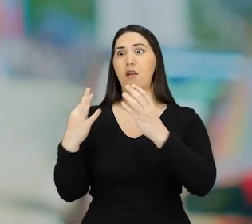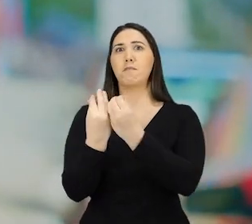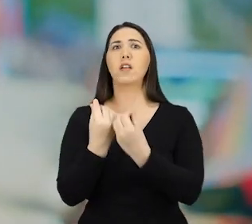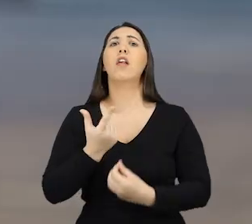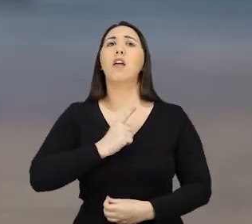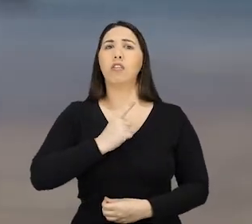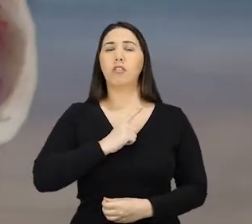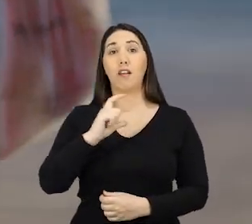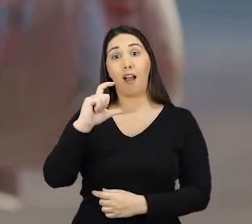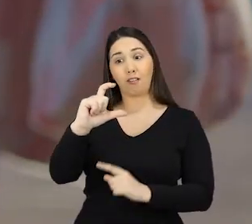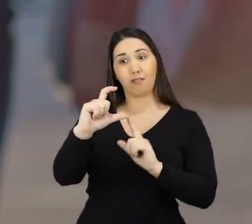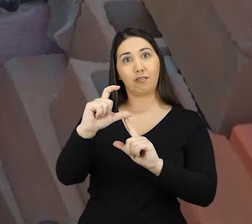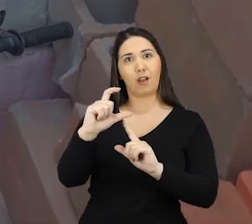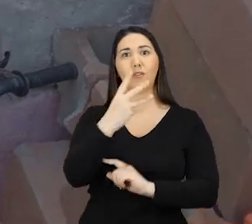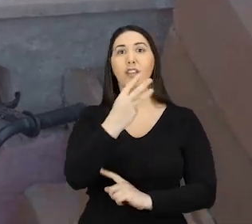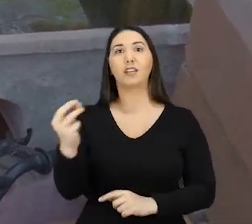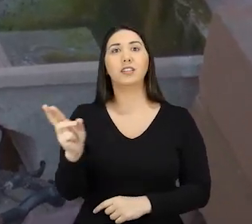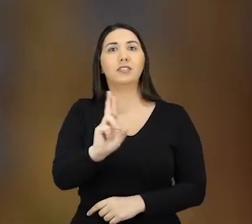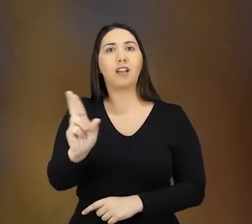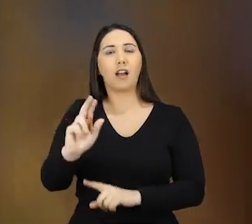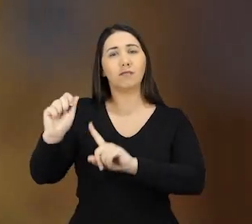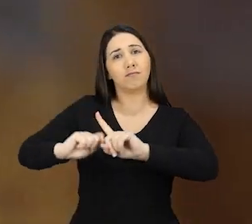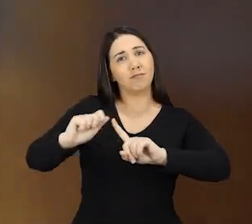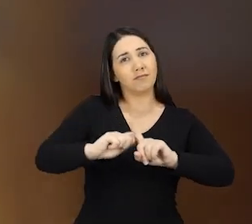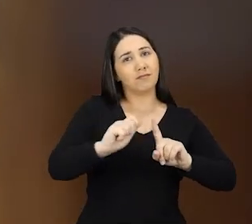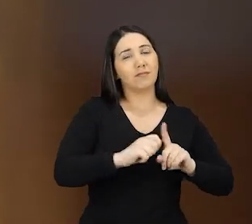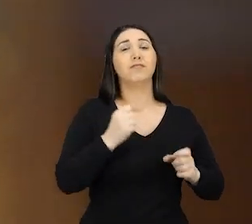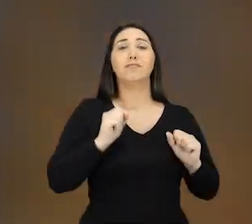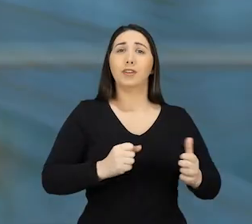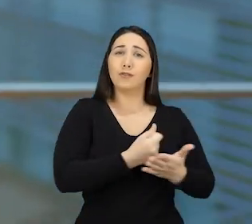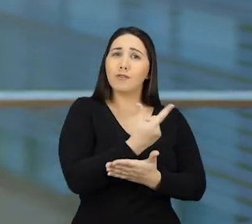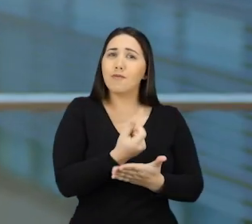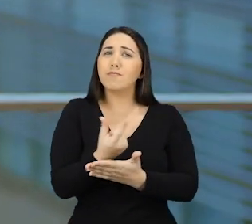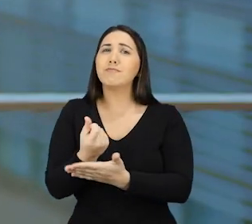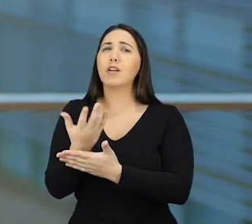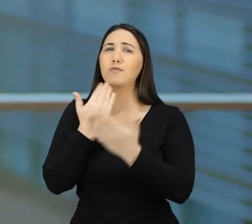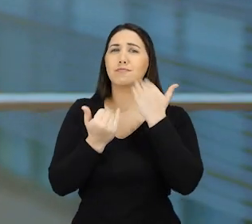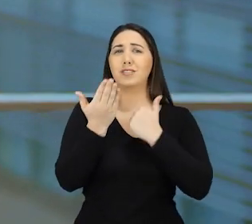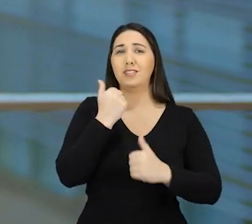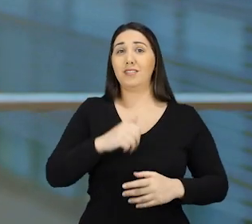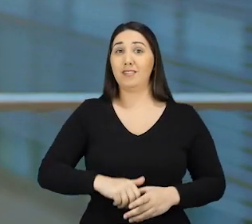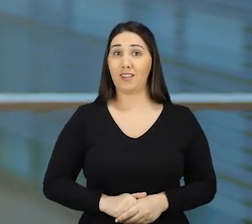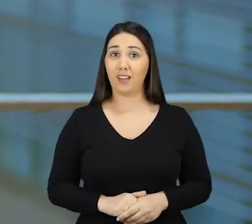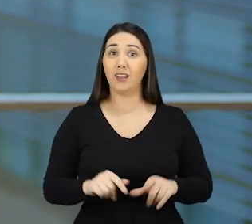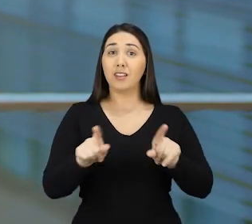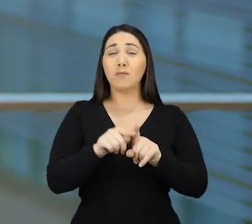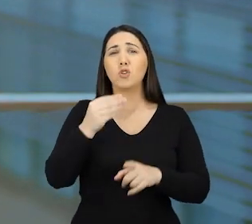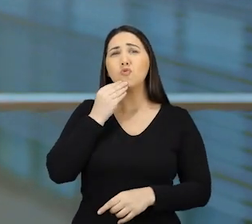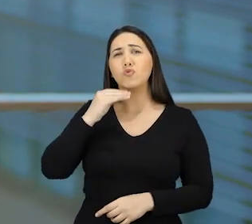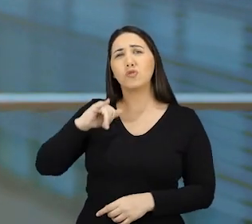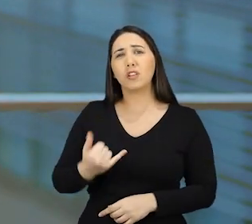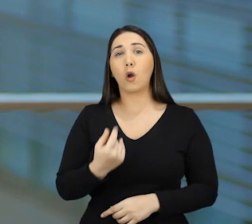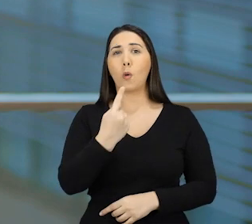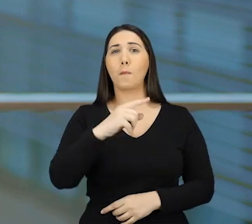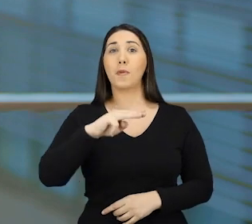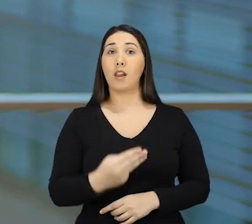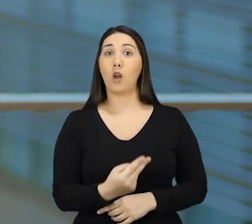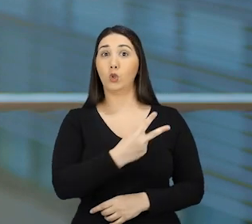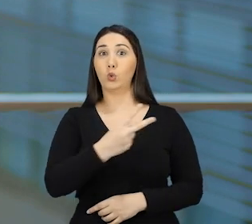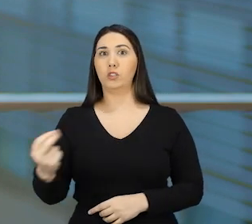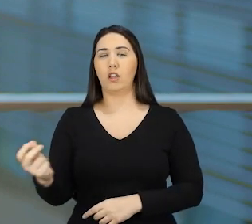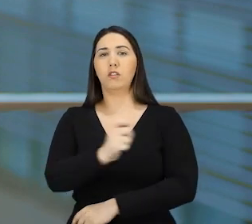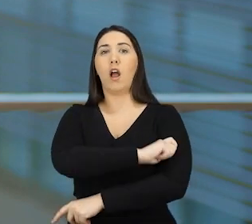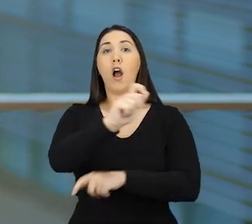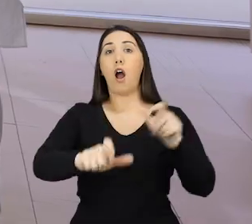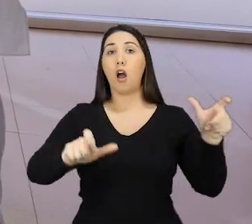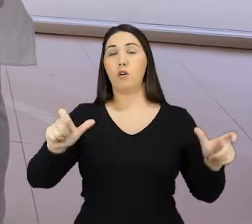ao cartão Bom Prato, R$300 todos os meses para comprar o seu alimento. Eu quero o seu voto para dar oportunidade a mais de 1 milhão e 200 mil alunos do ensino